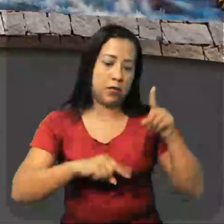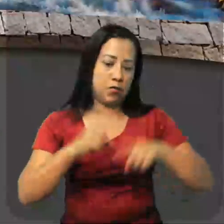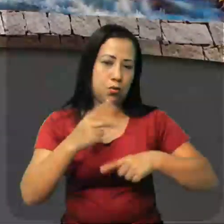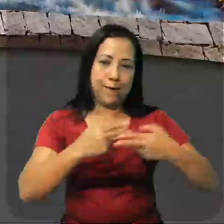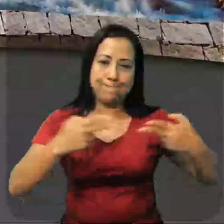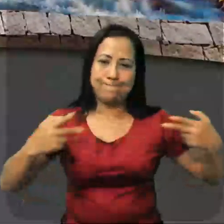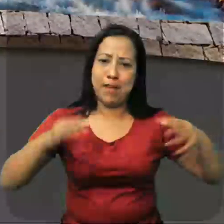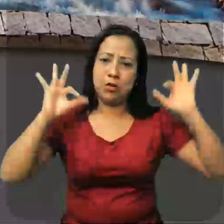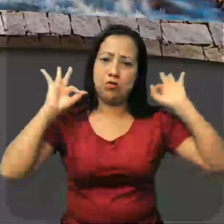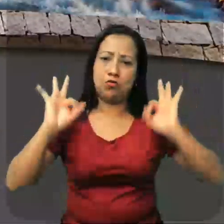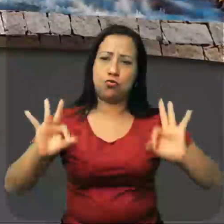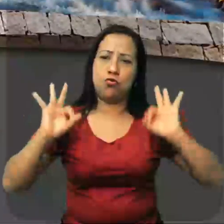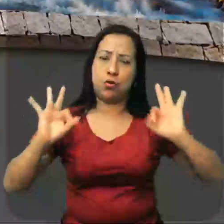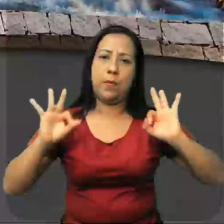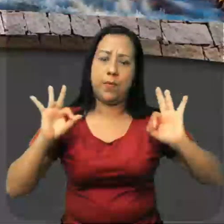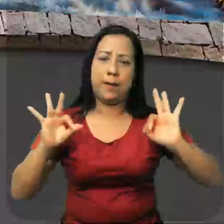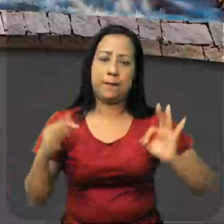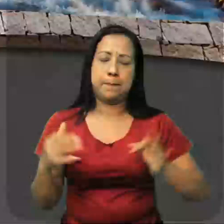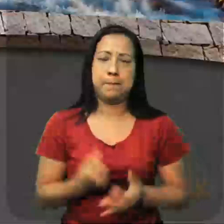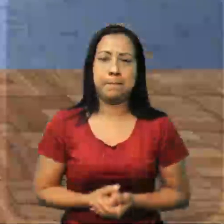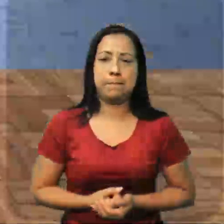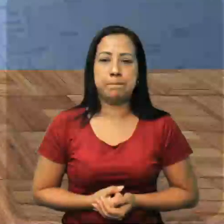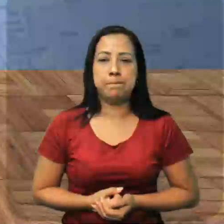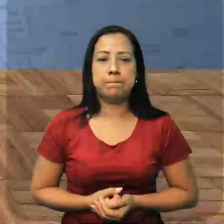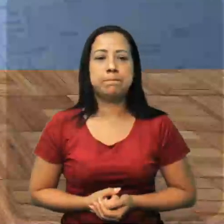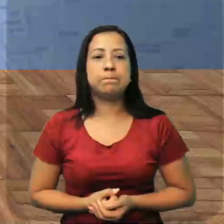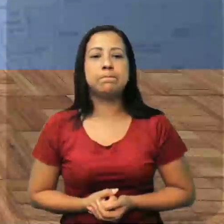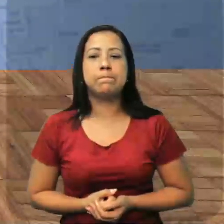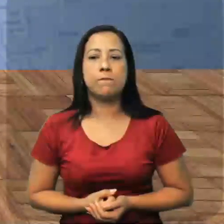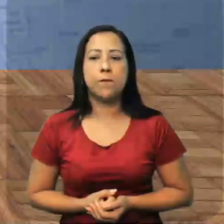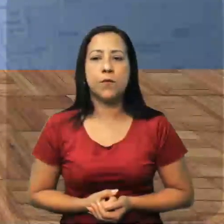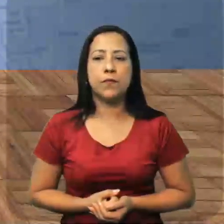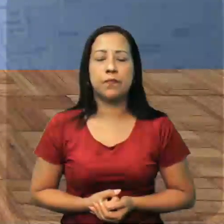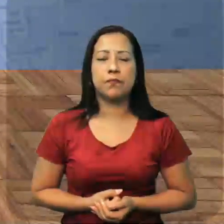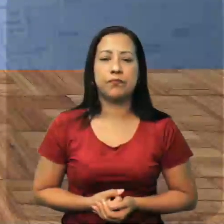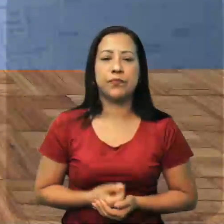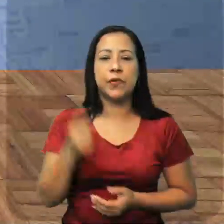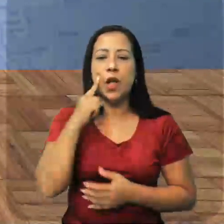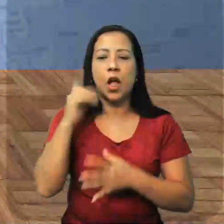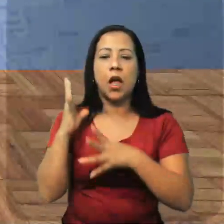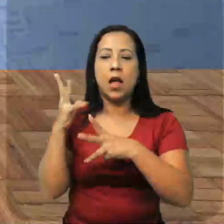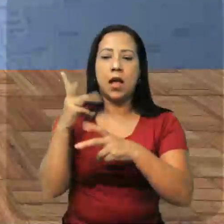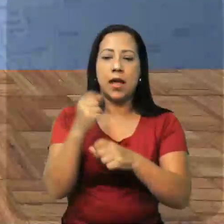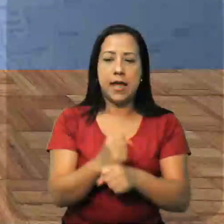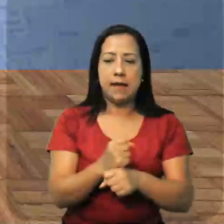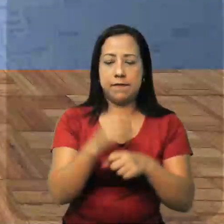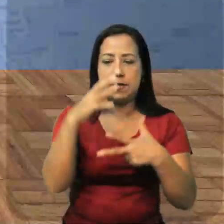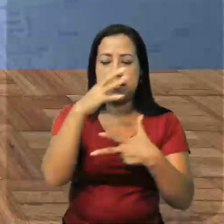top da balada, fica comigo na telinha, que é o Revisa Enem.